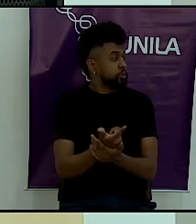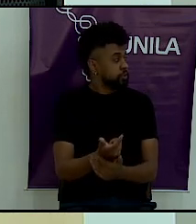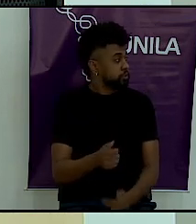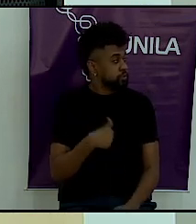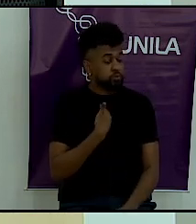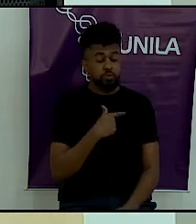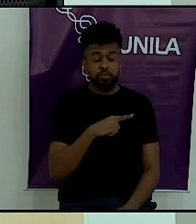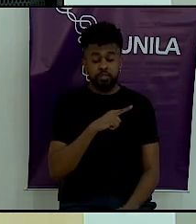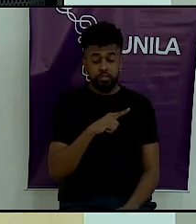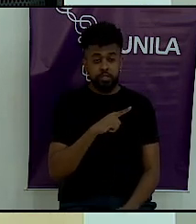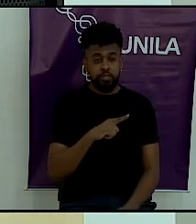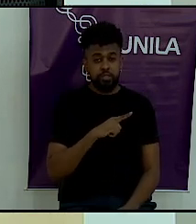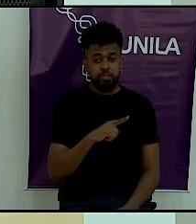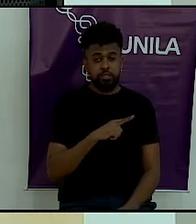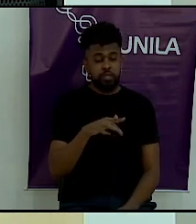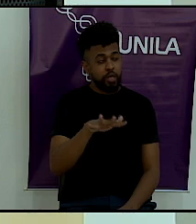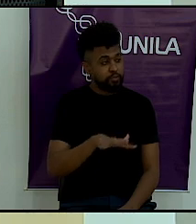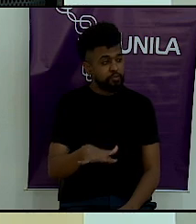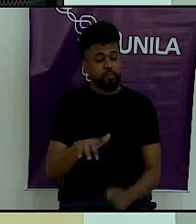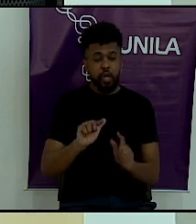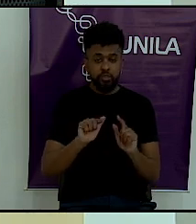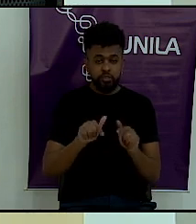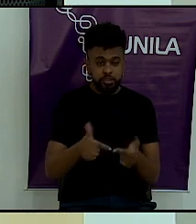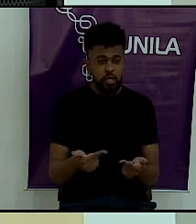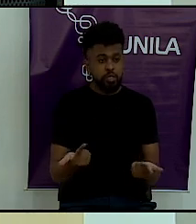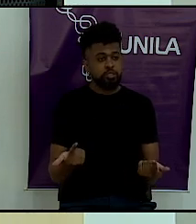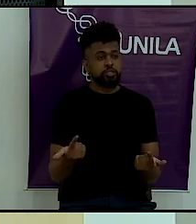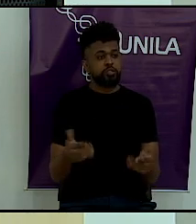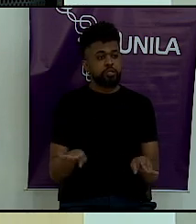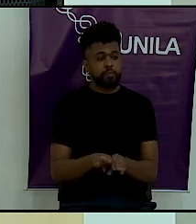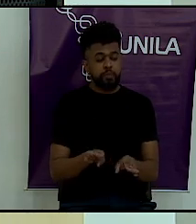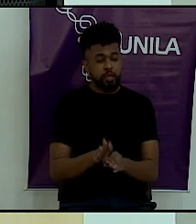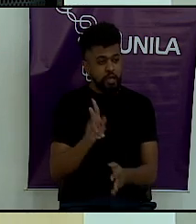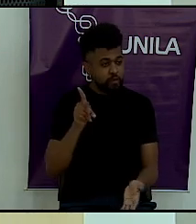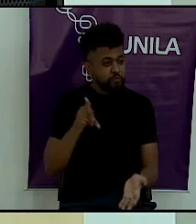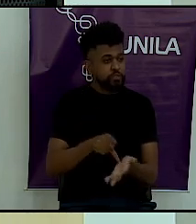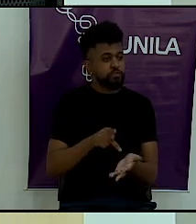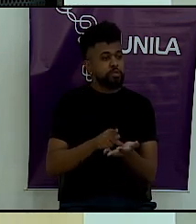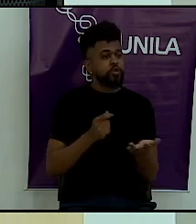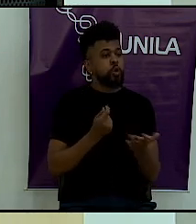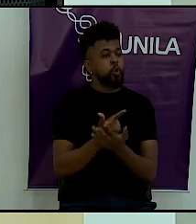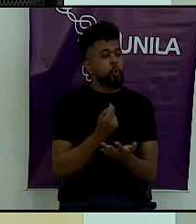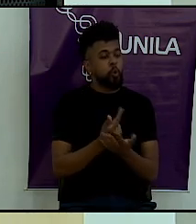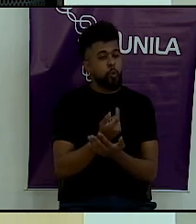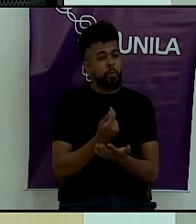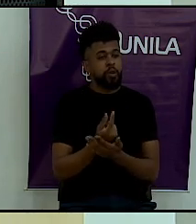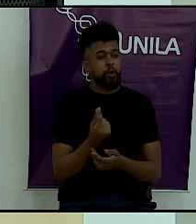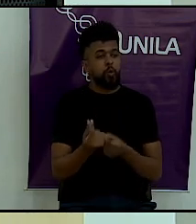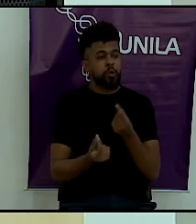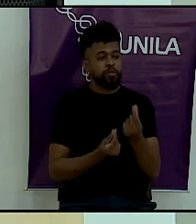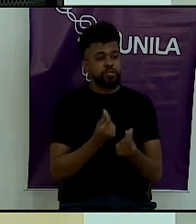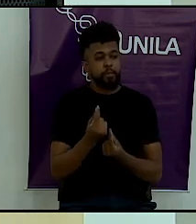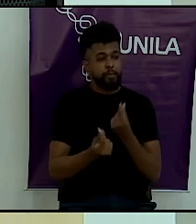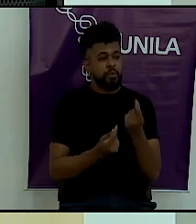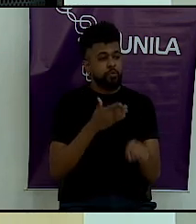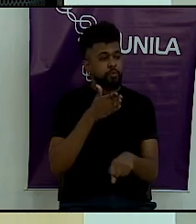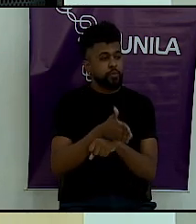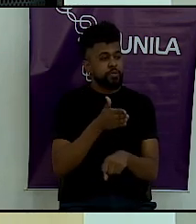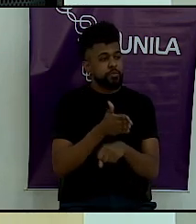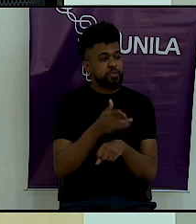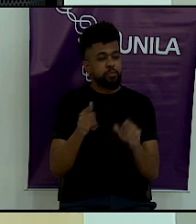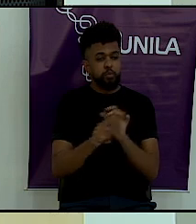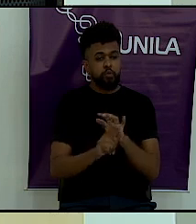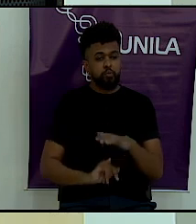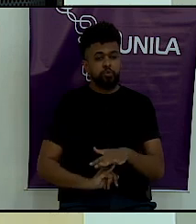gente entende que vai se dar mais agilidade e efetividade às compras do orçamento participativo e do próprio